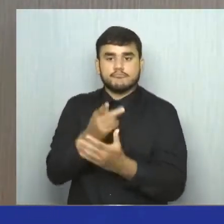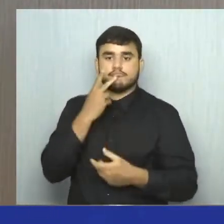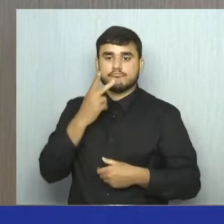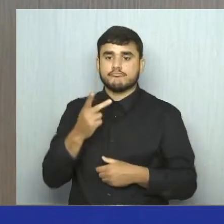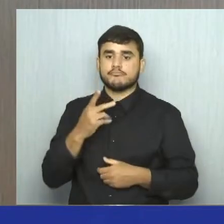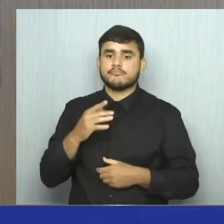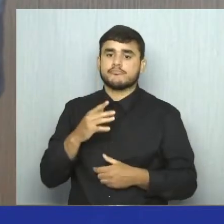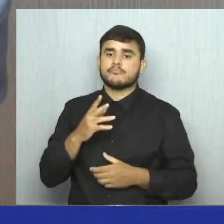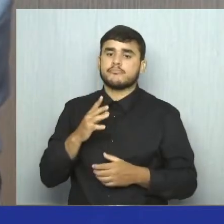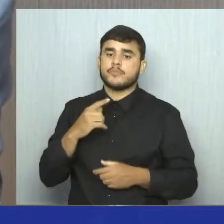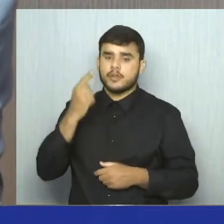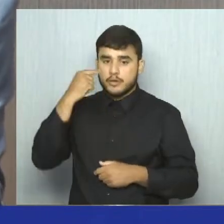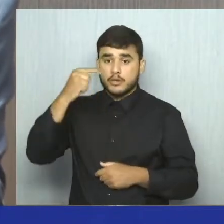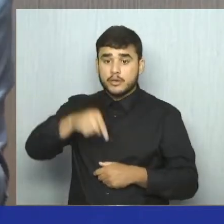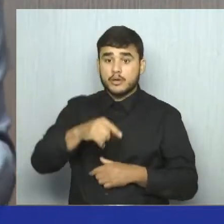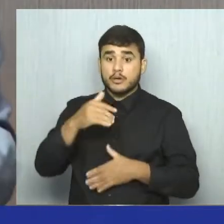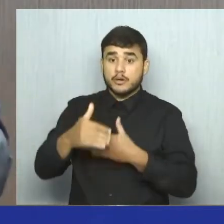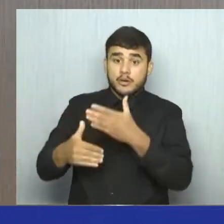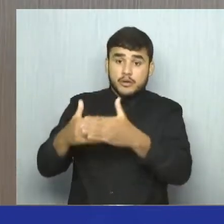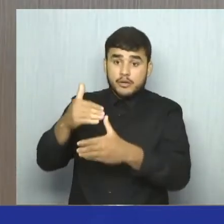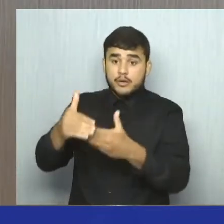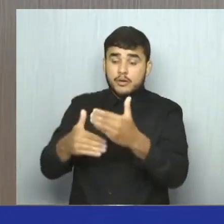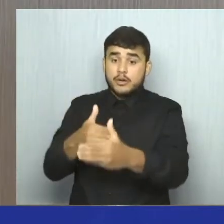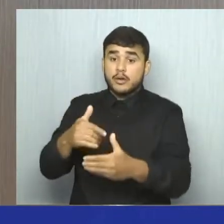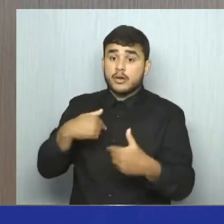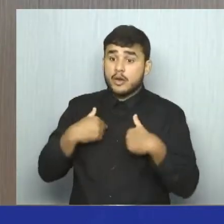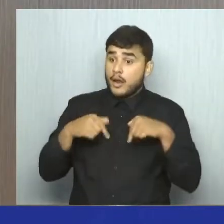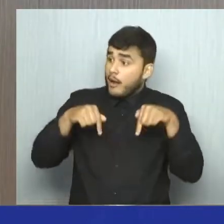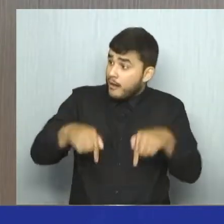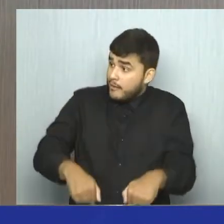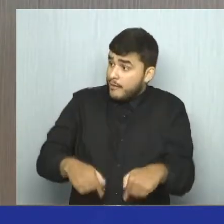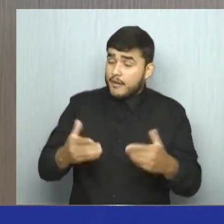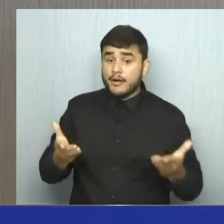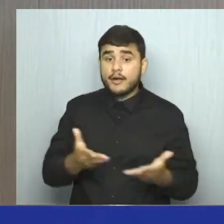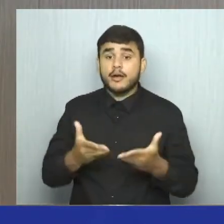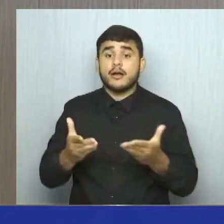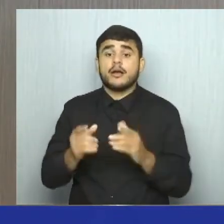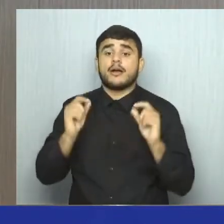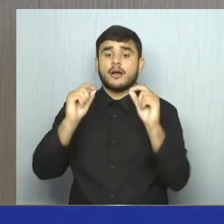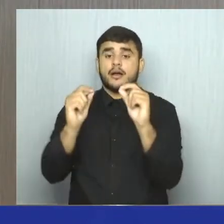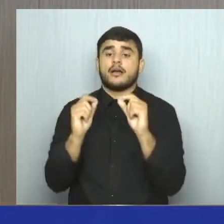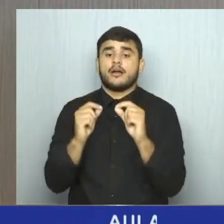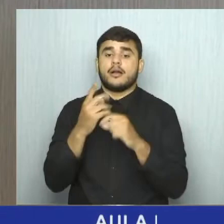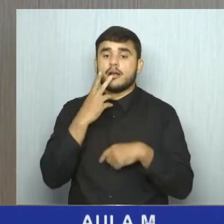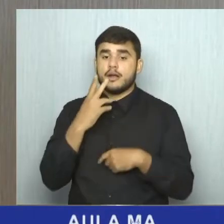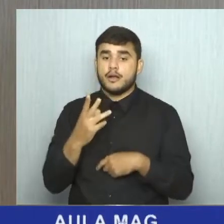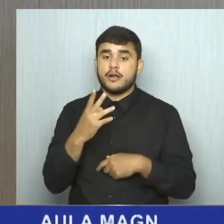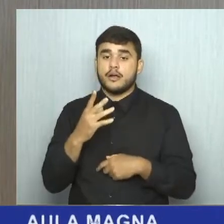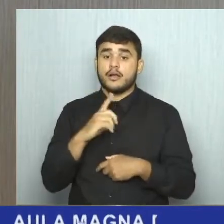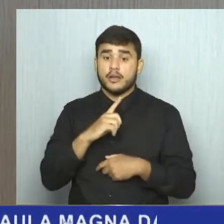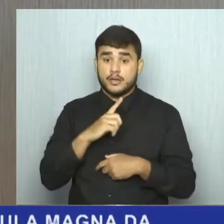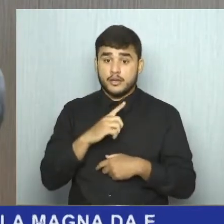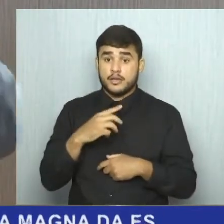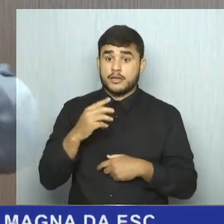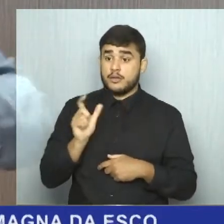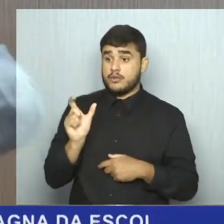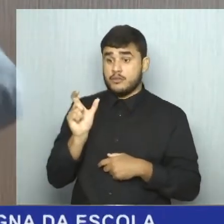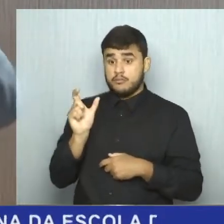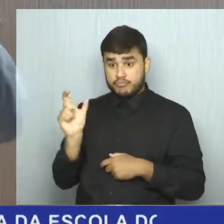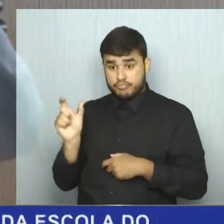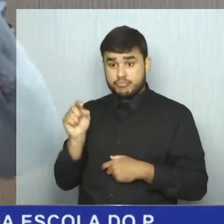extremamente contraditória, é nessa etapa da história que nós estamos hoje, de um chamado, na data, terceiro Estado. O lumpen,